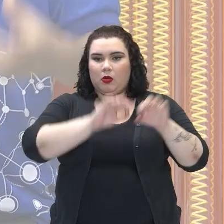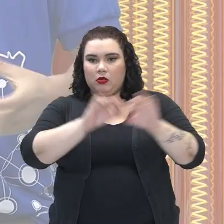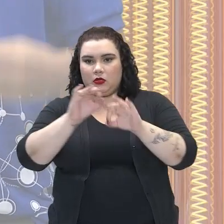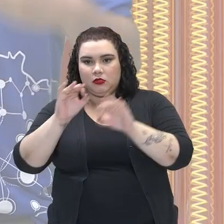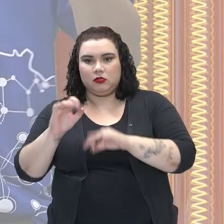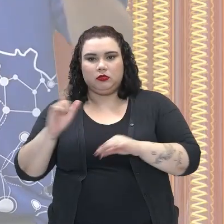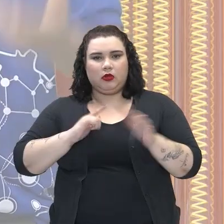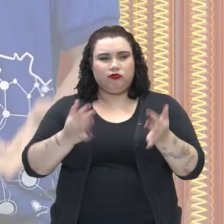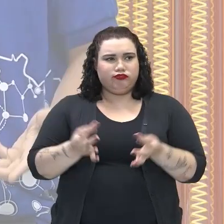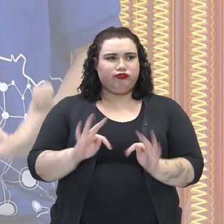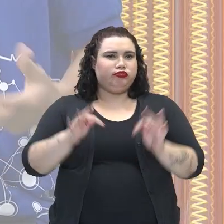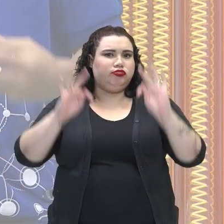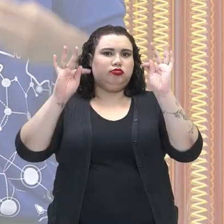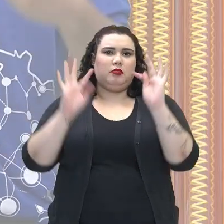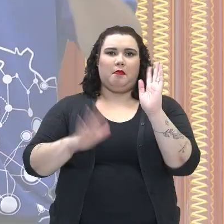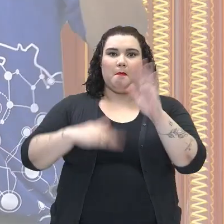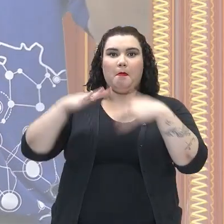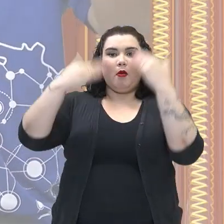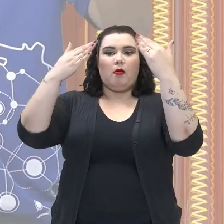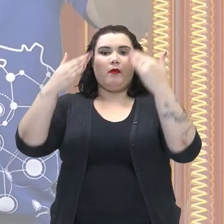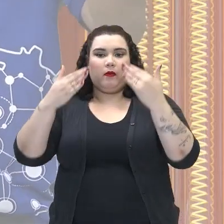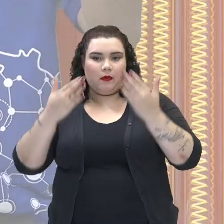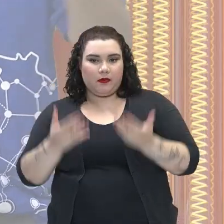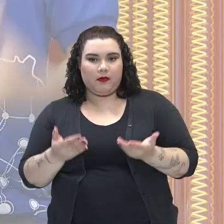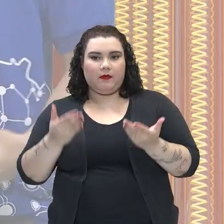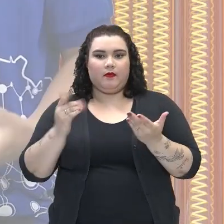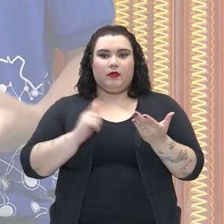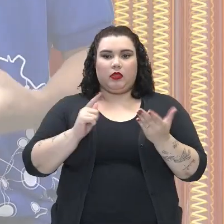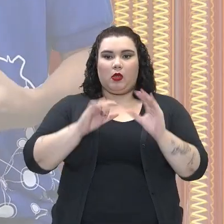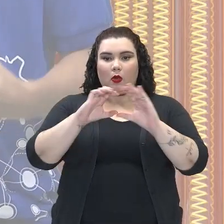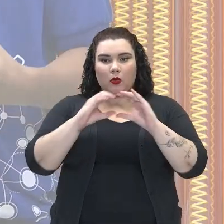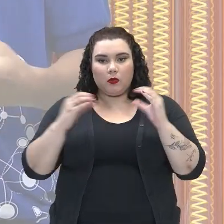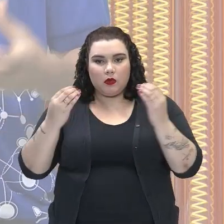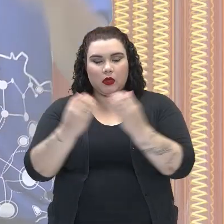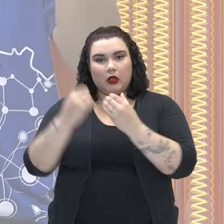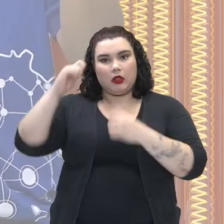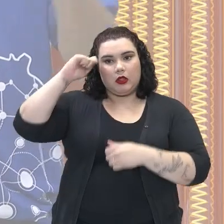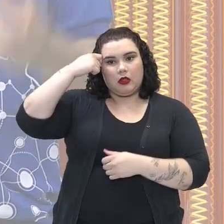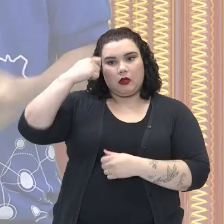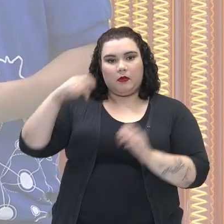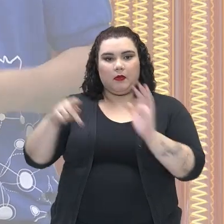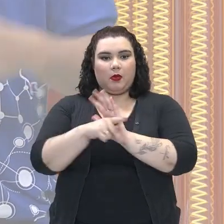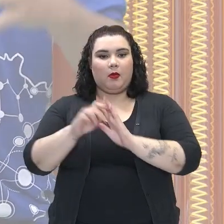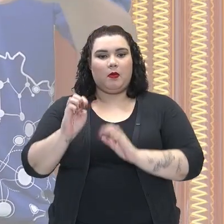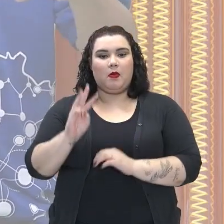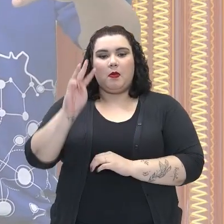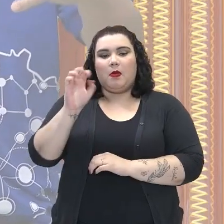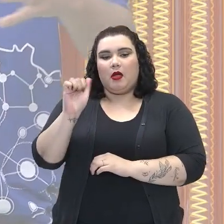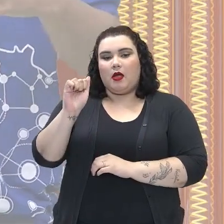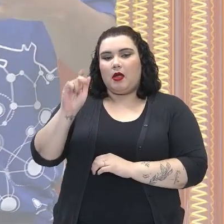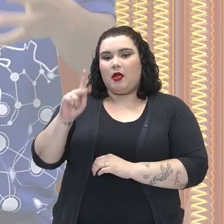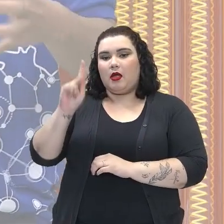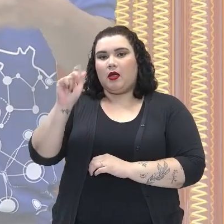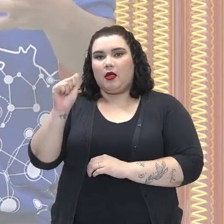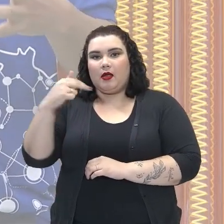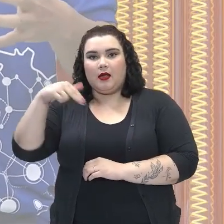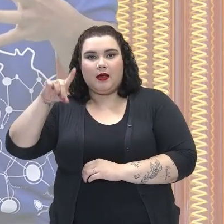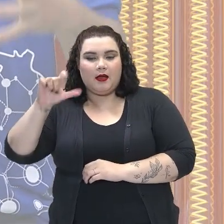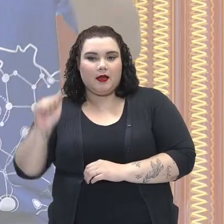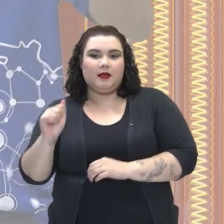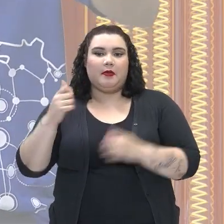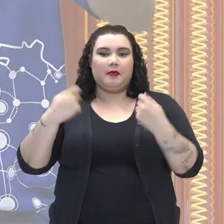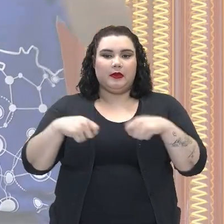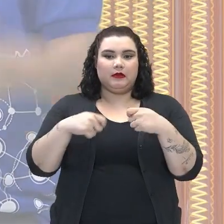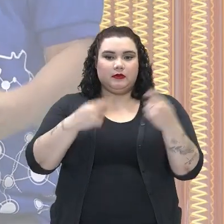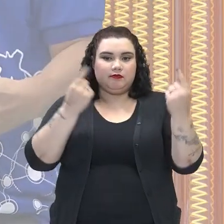todo tecnológico, bem desenvolvido, né, onde a comunidade negra de Wakanda, né, tem que lidar com